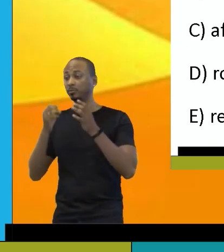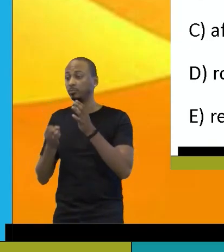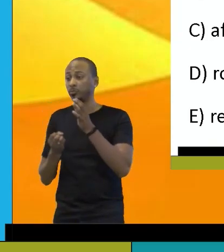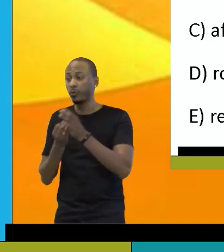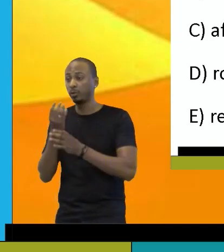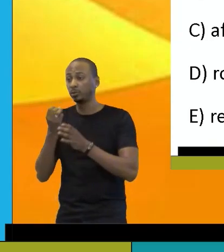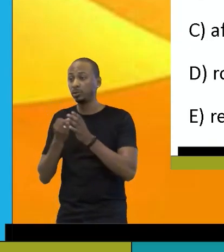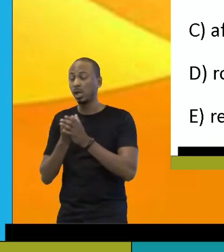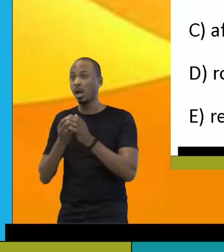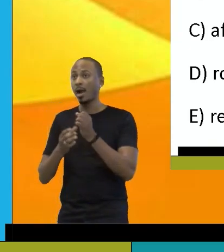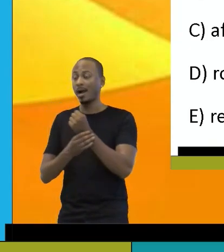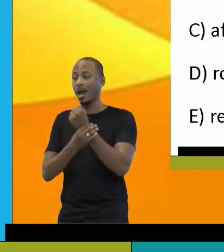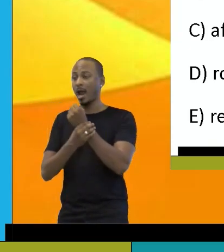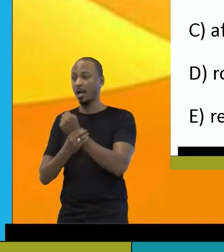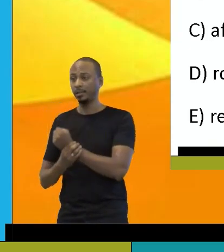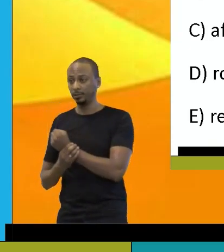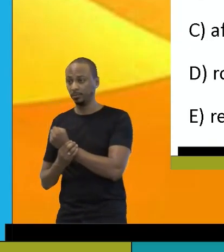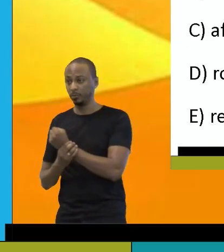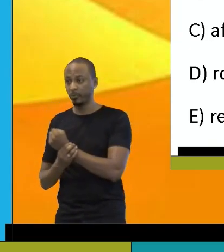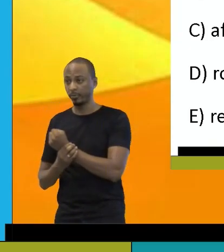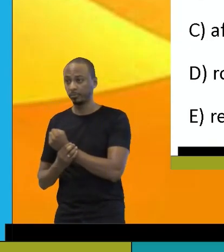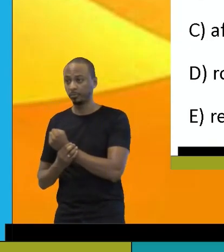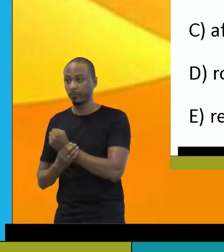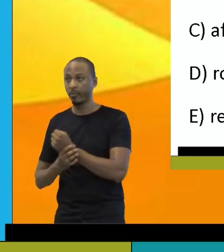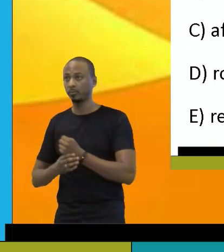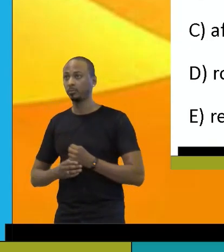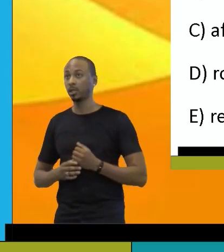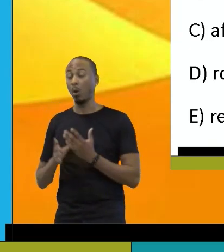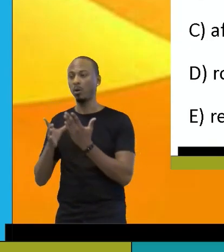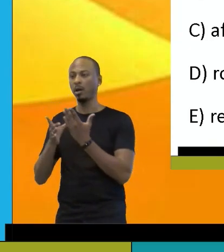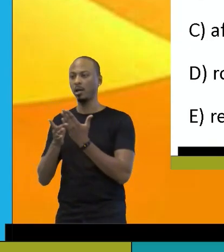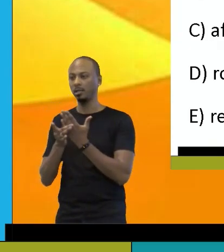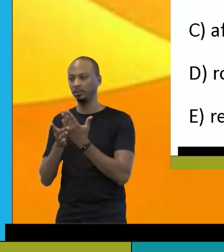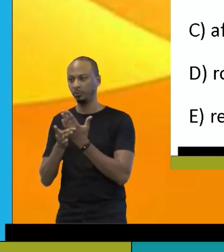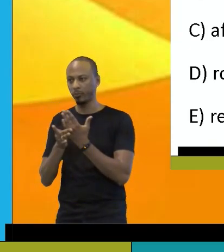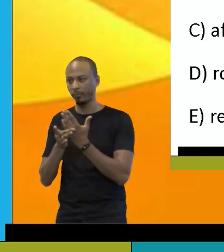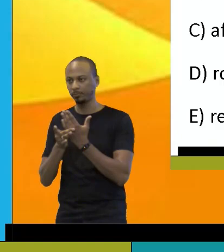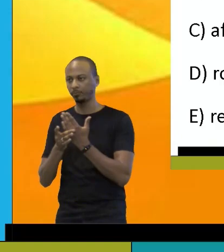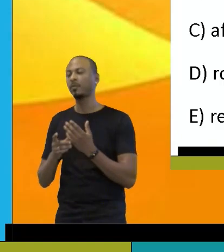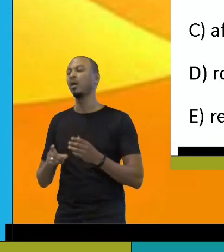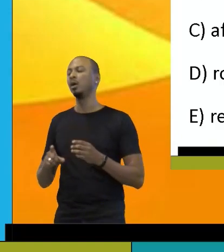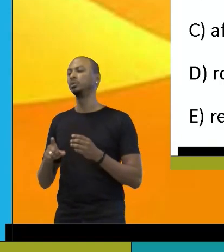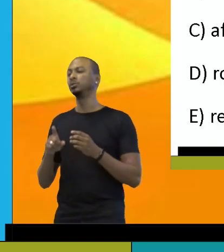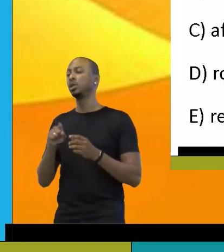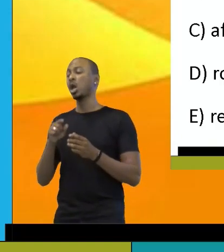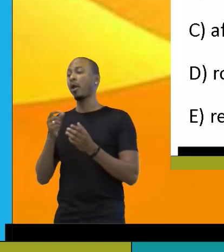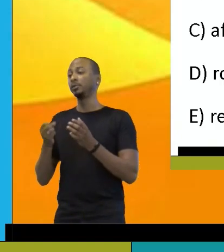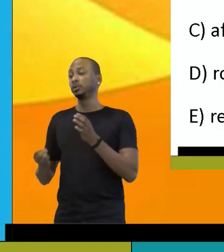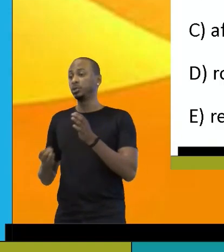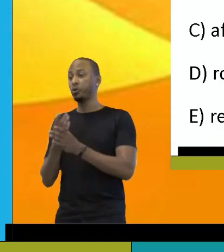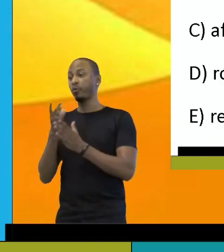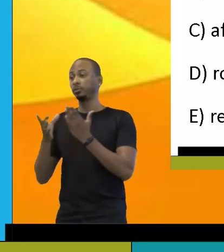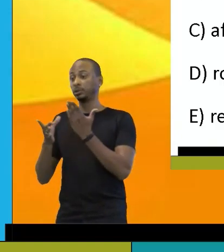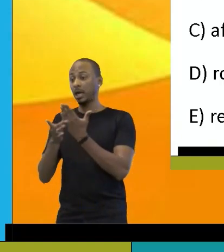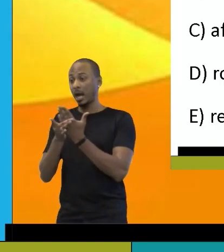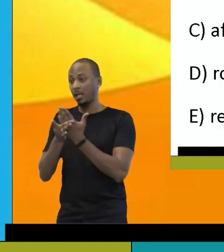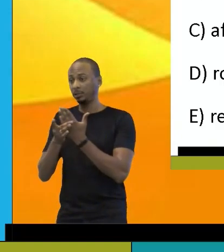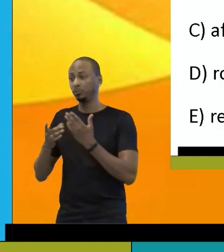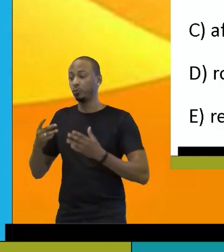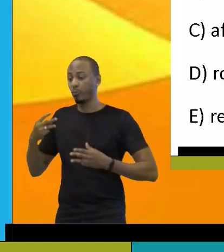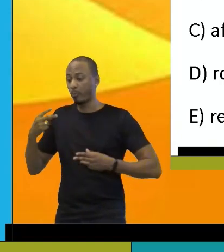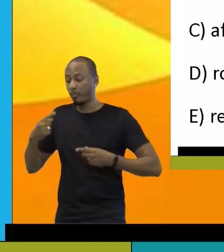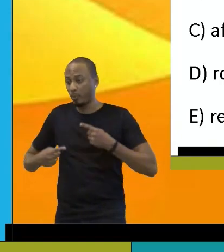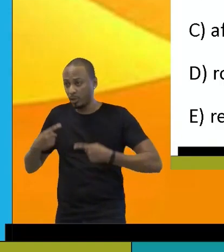realismo político, guardem essa palavrinha, essa expressão, ao fundar o realismo político,